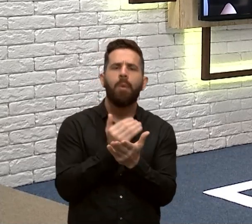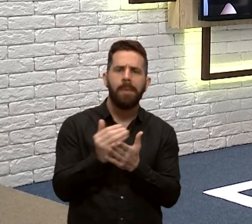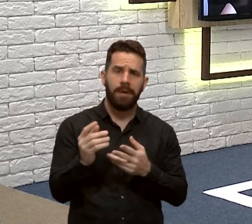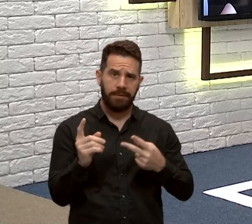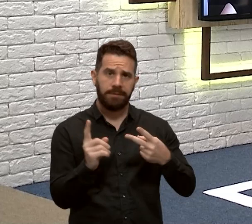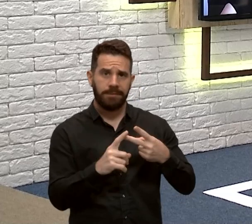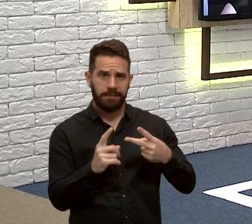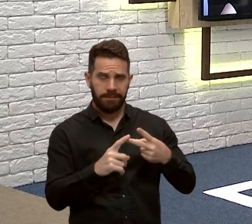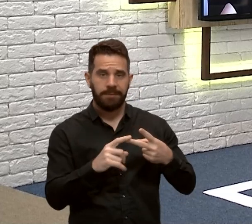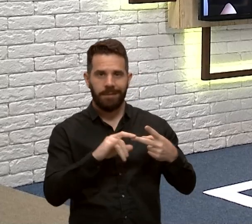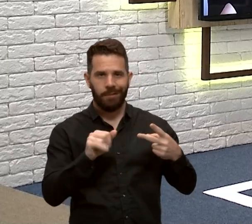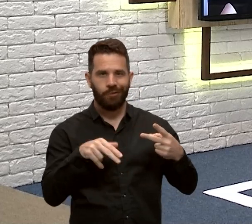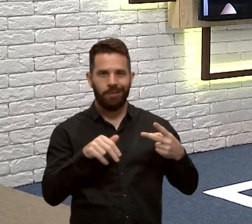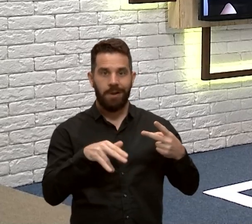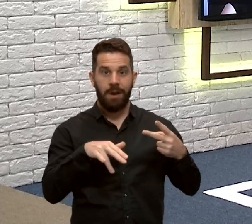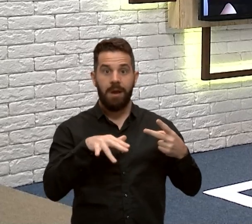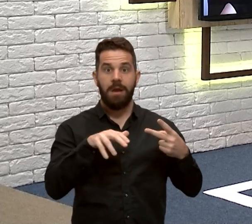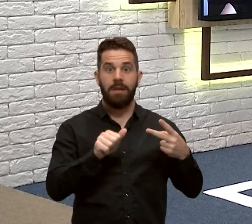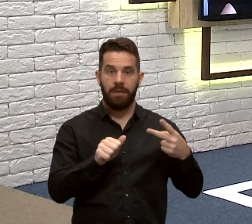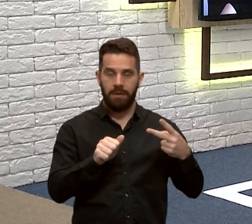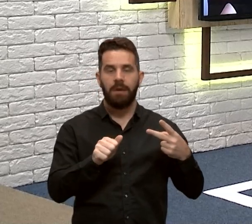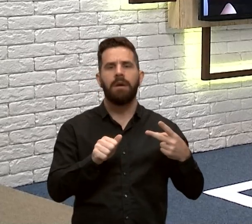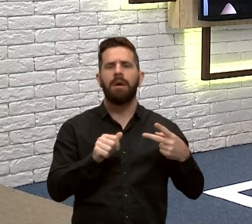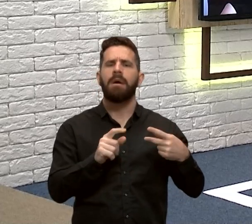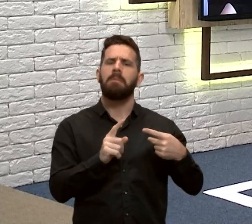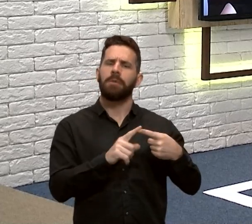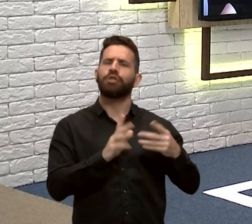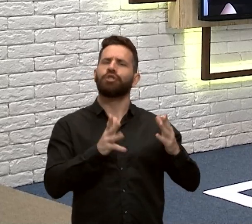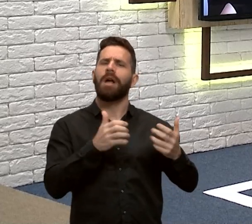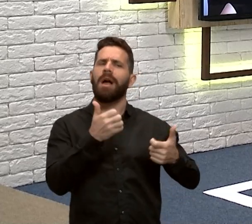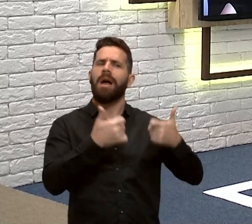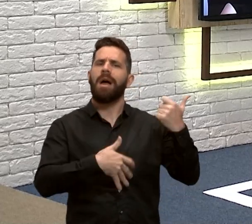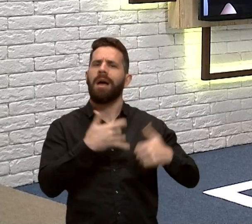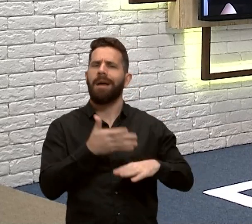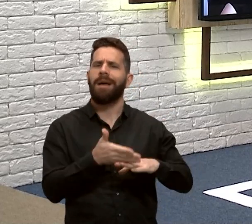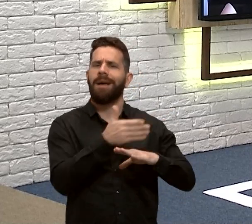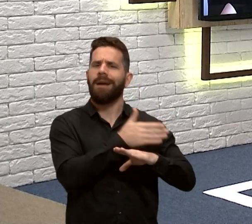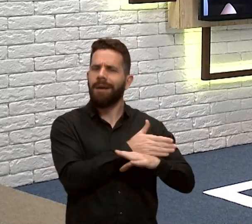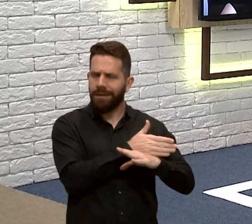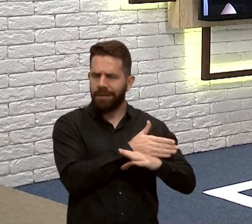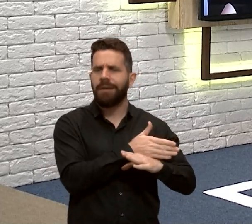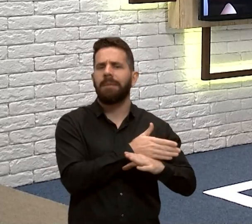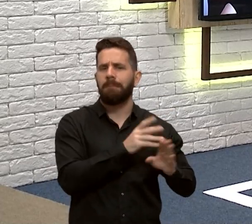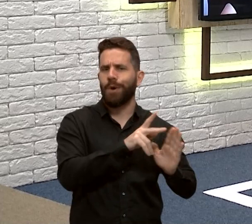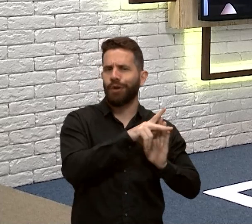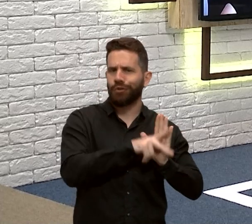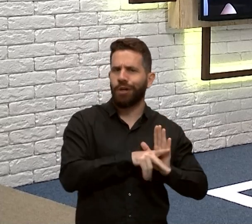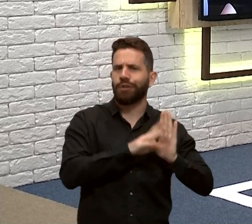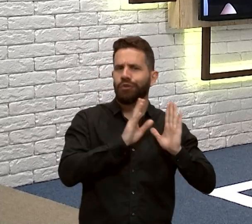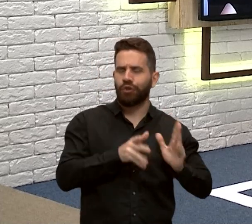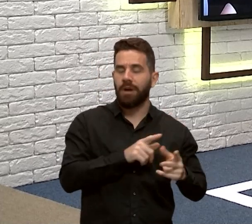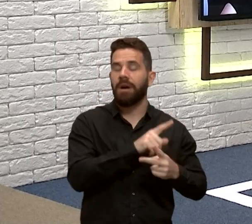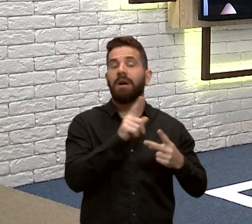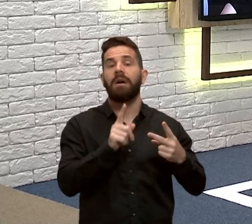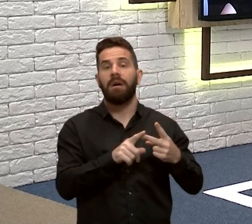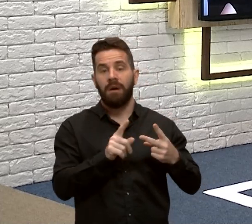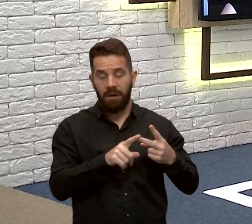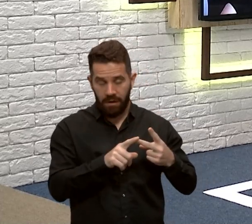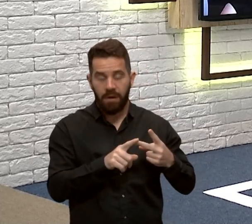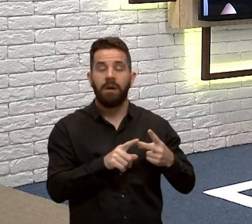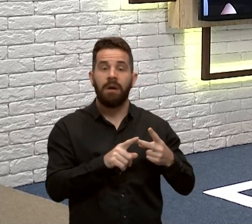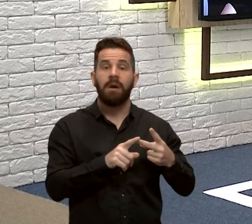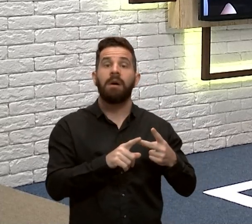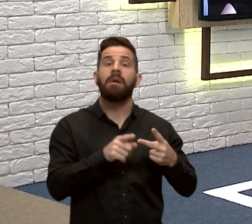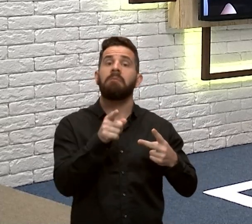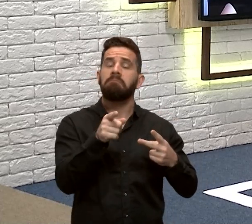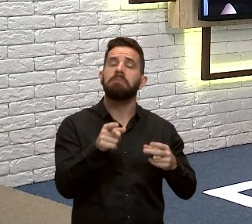pouquinho mais do projeto. A professora Vilma já falou no primeiro bloco um pouco sobre ele, o Eduardo também, mas queria que você